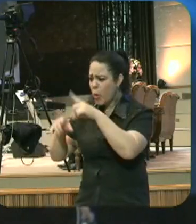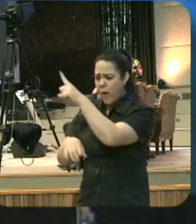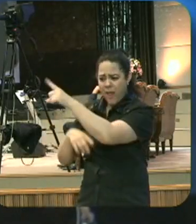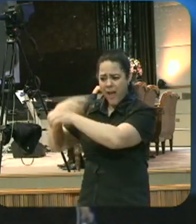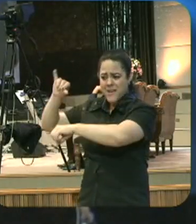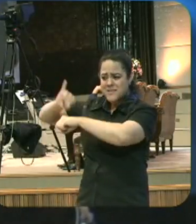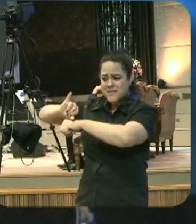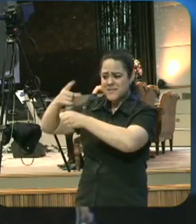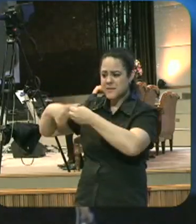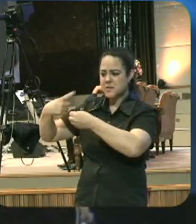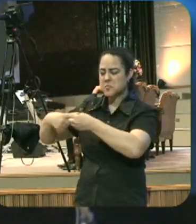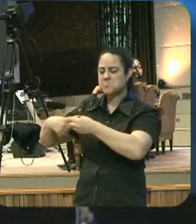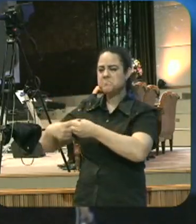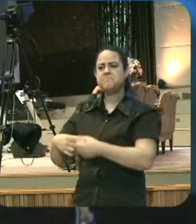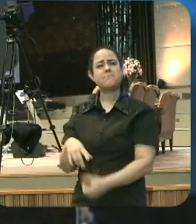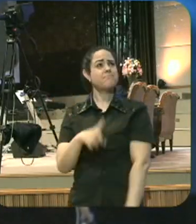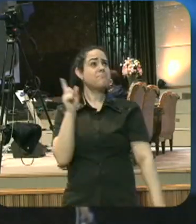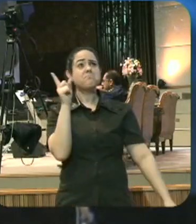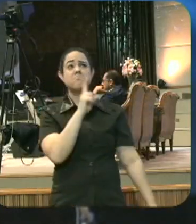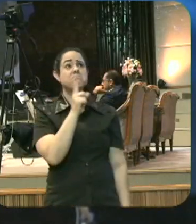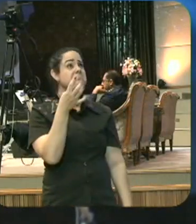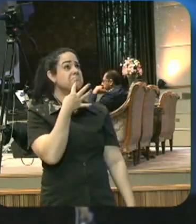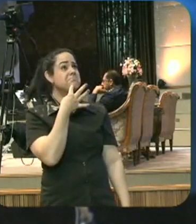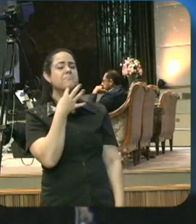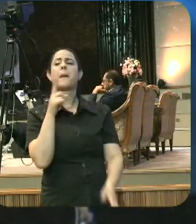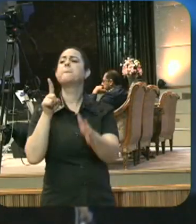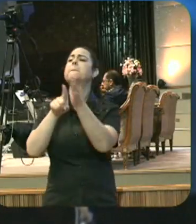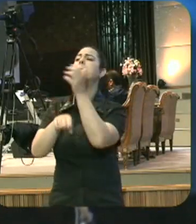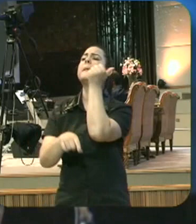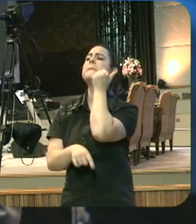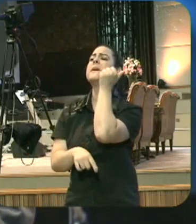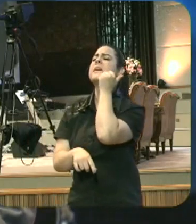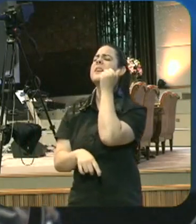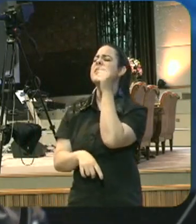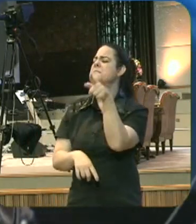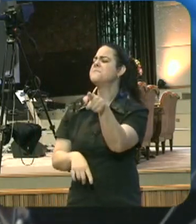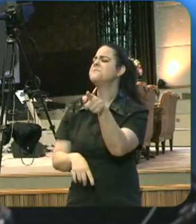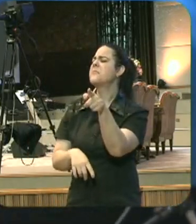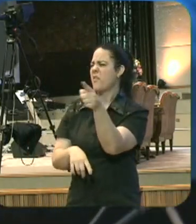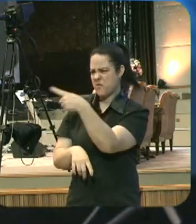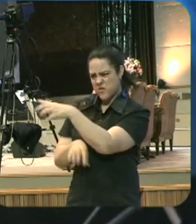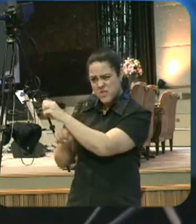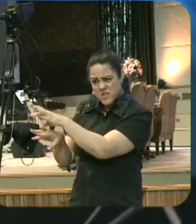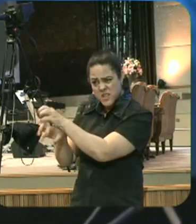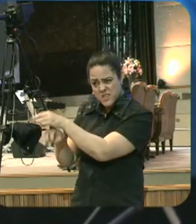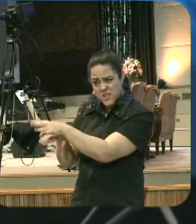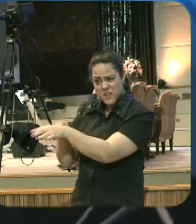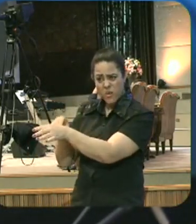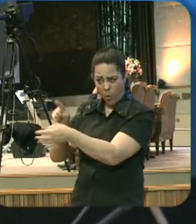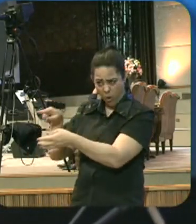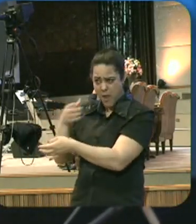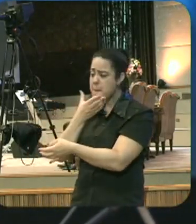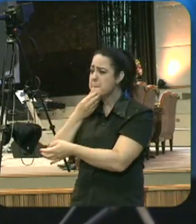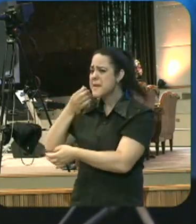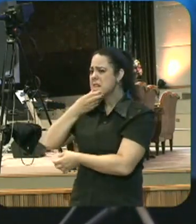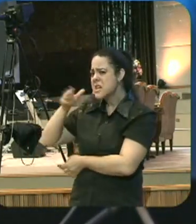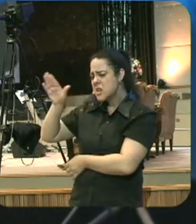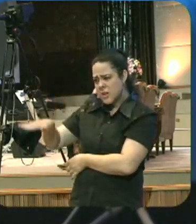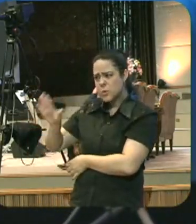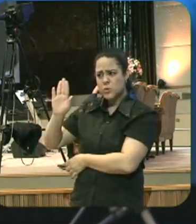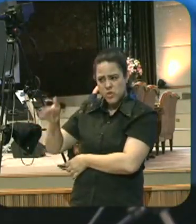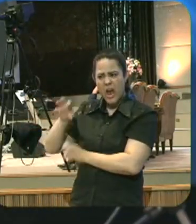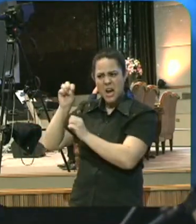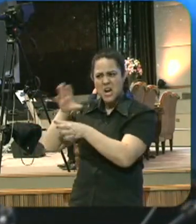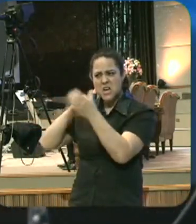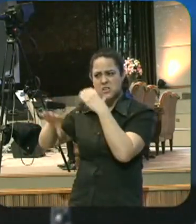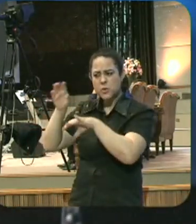da cidade. Não. Perguntou para a mãe dele: você ensinou, já cantou para o Jonathan